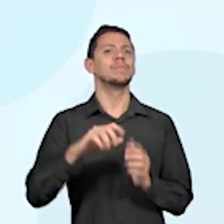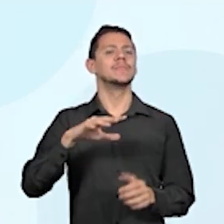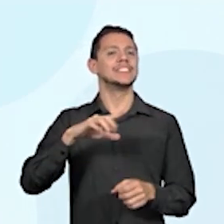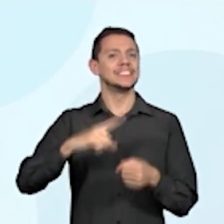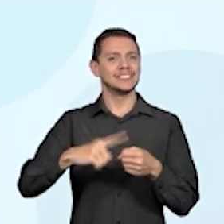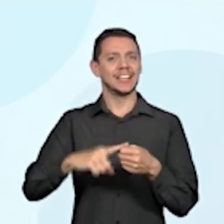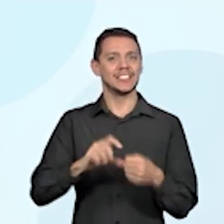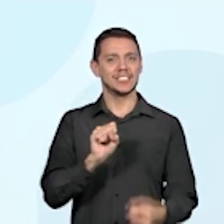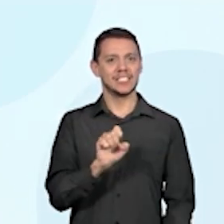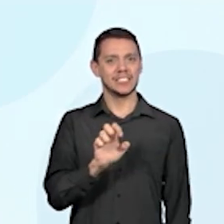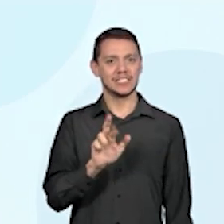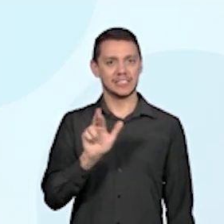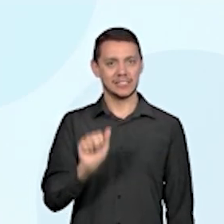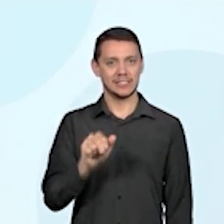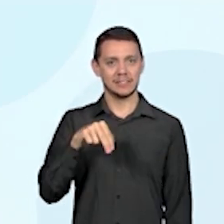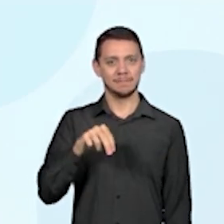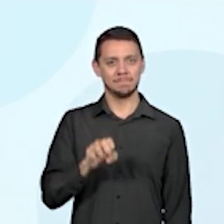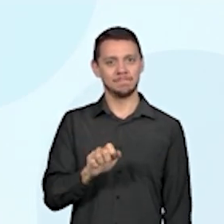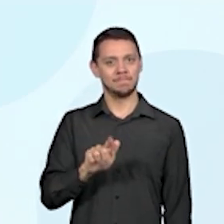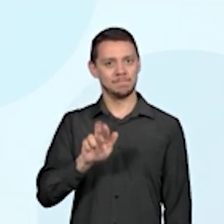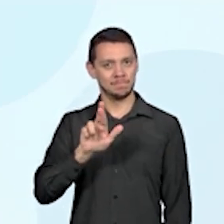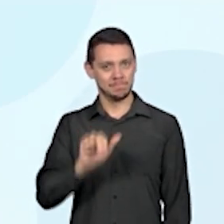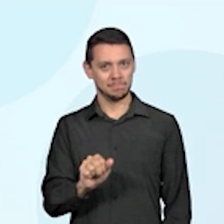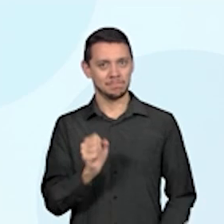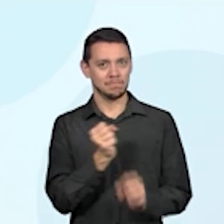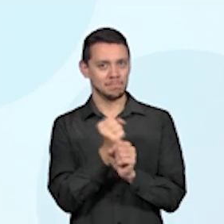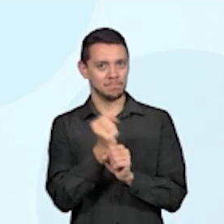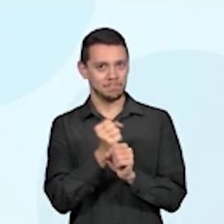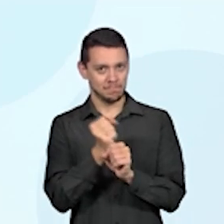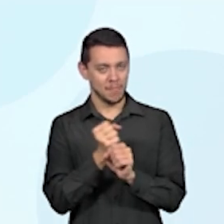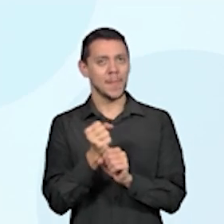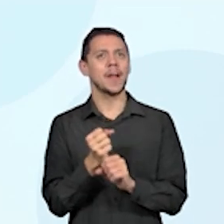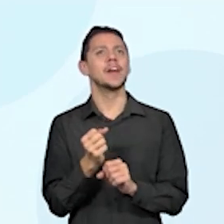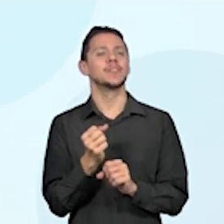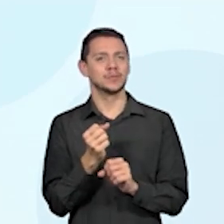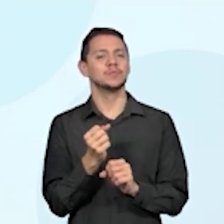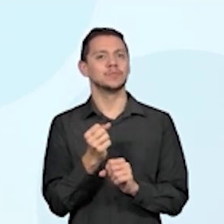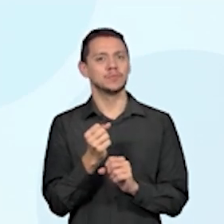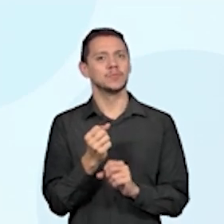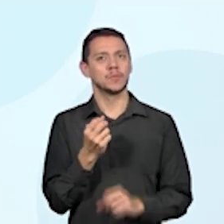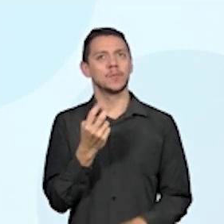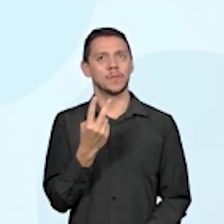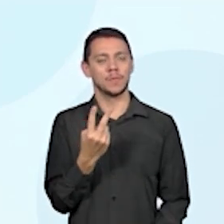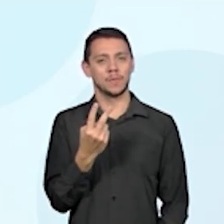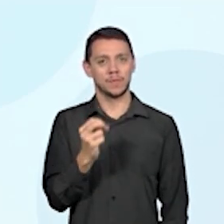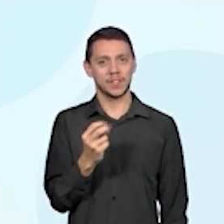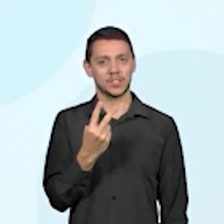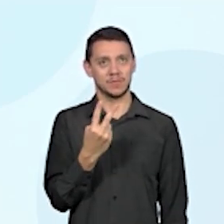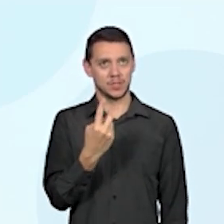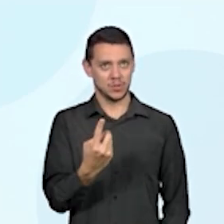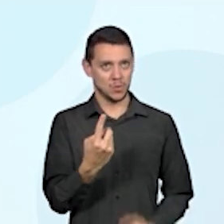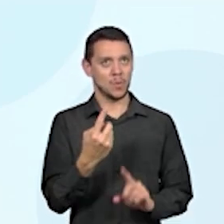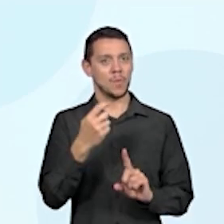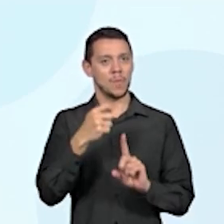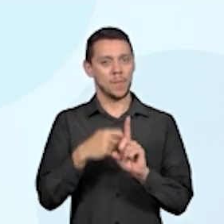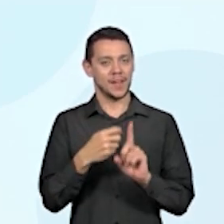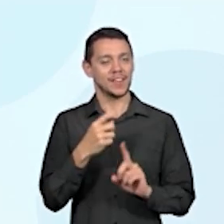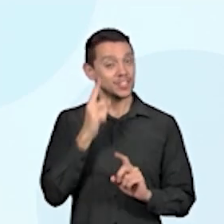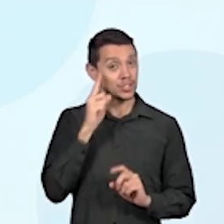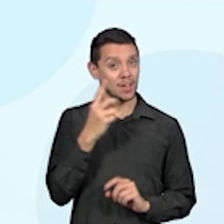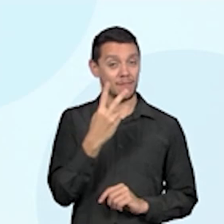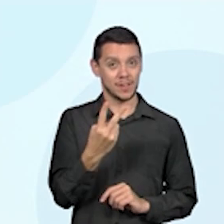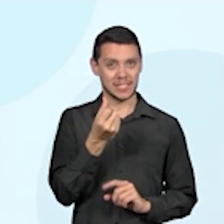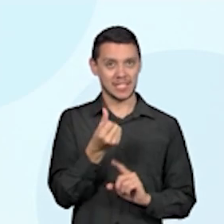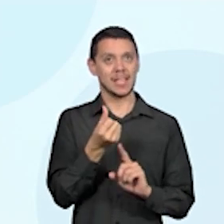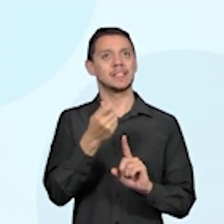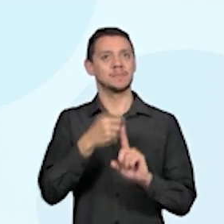26 de novembro de 2021. O nome, eu tenho uma turma inteira, na verdade. Foram falados pela Fran os nomes do terceiro